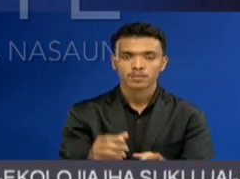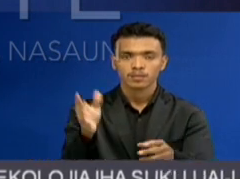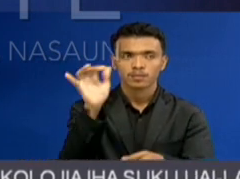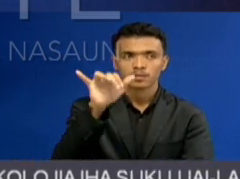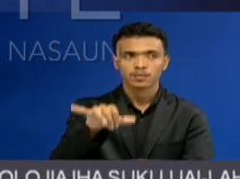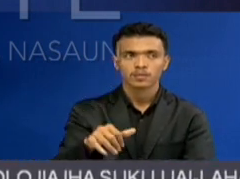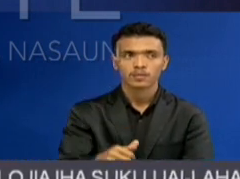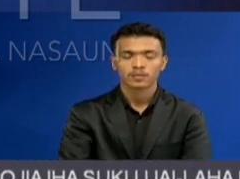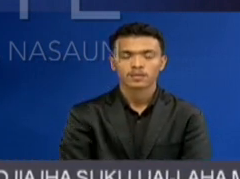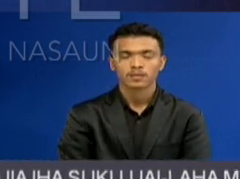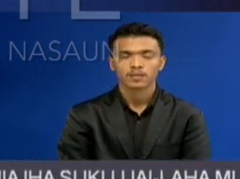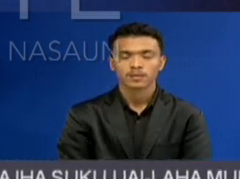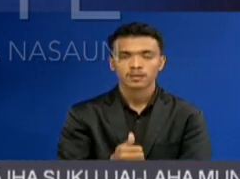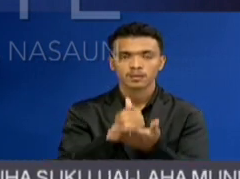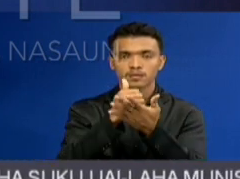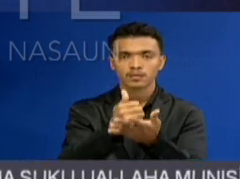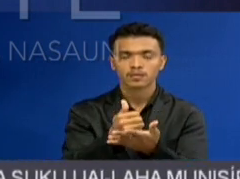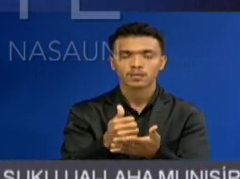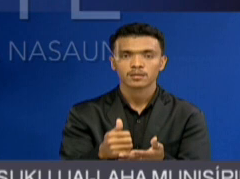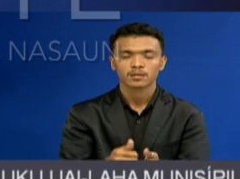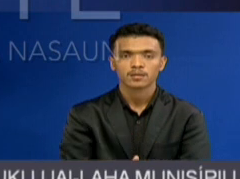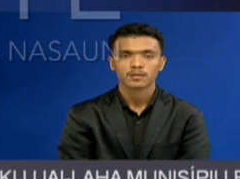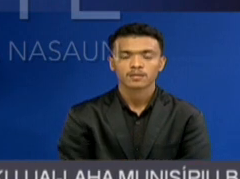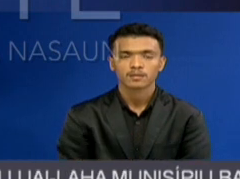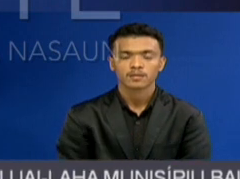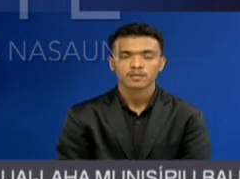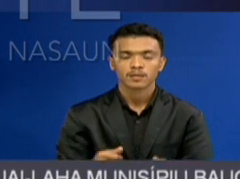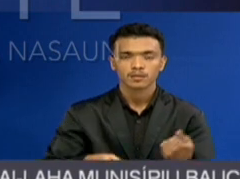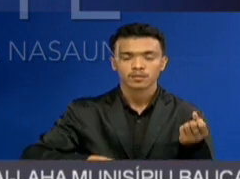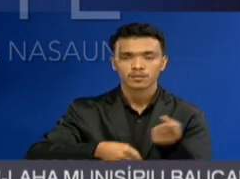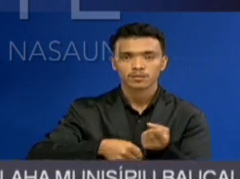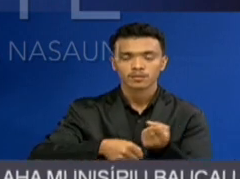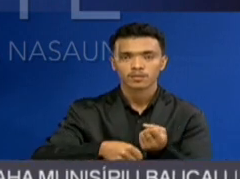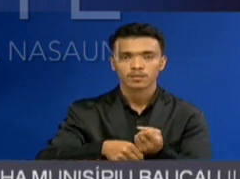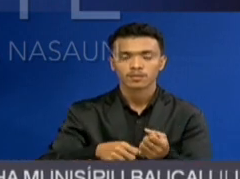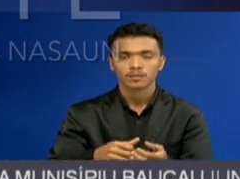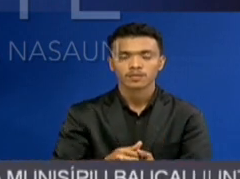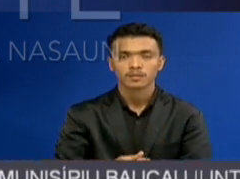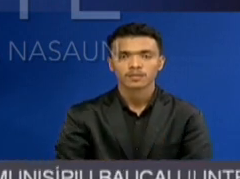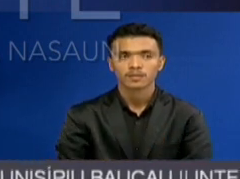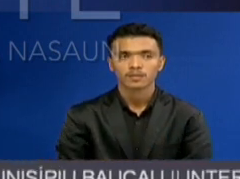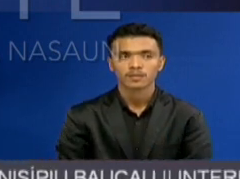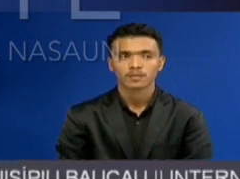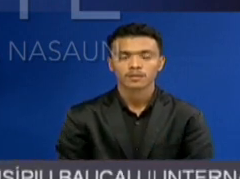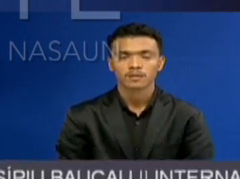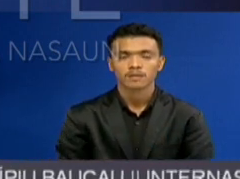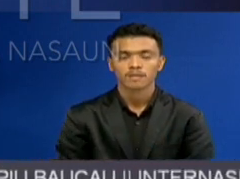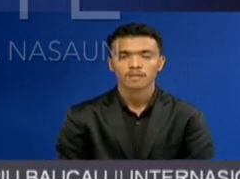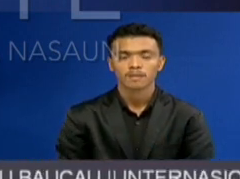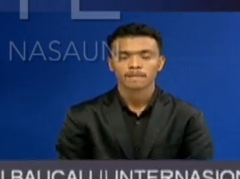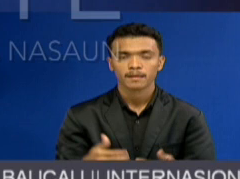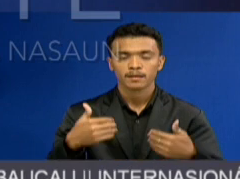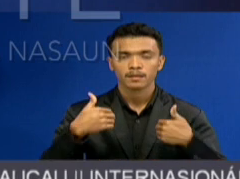kapasita sirne an rasik. Hanesan asosiasão atu hanesan ha forsa det e no facilita det sira ba